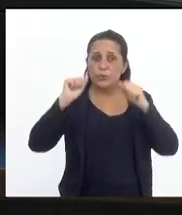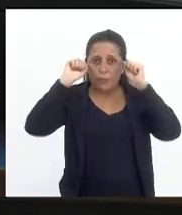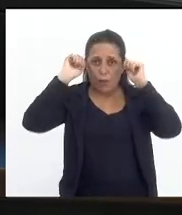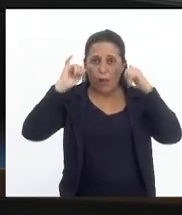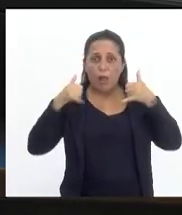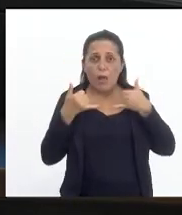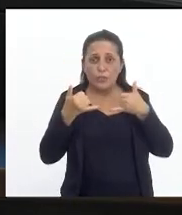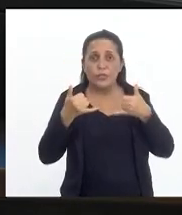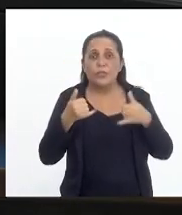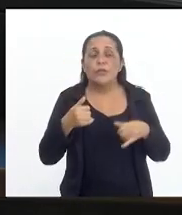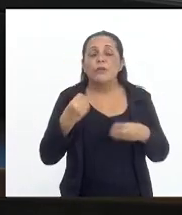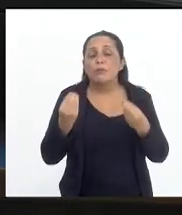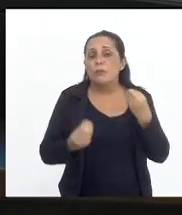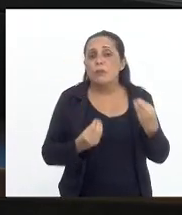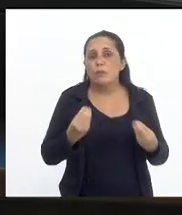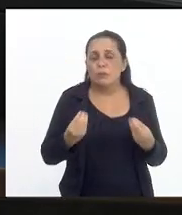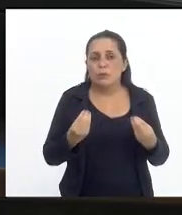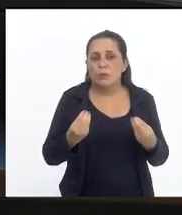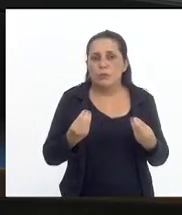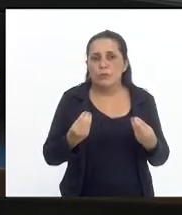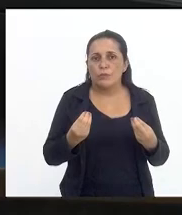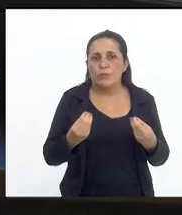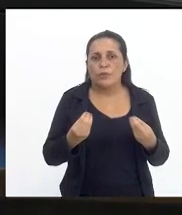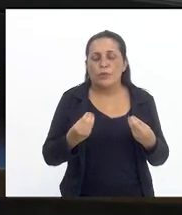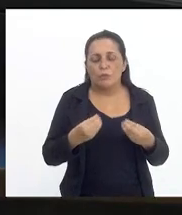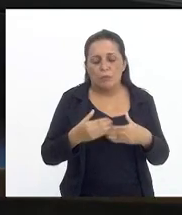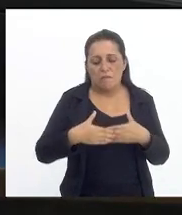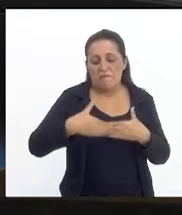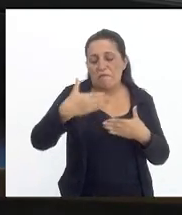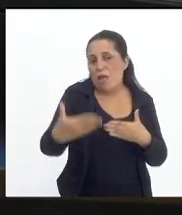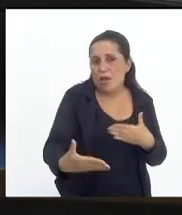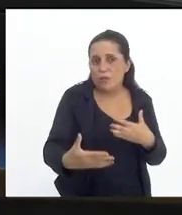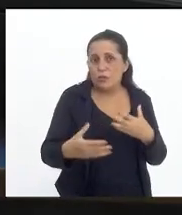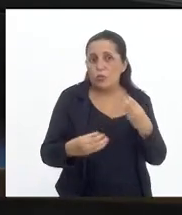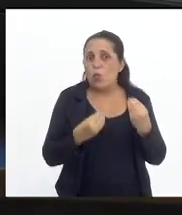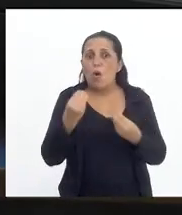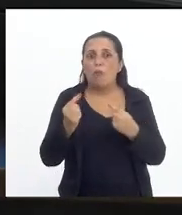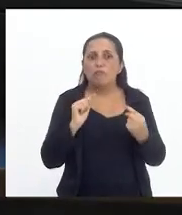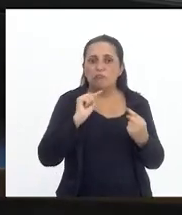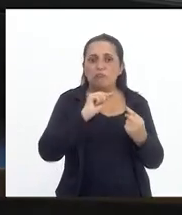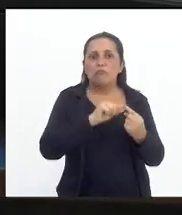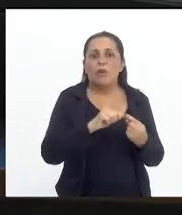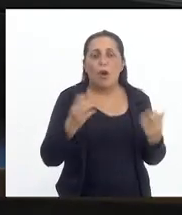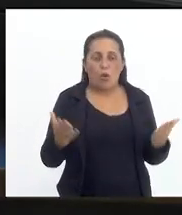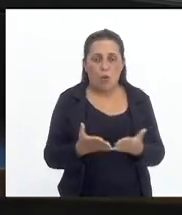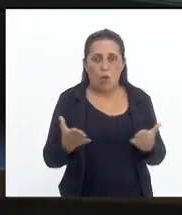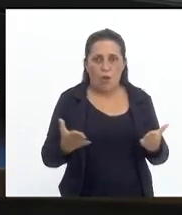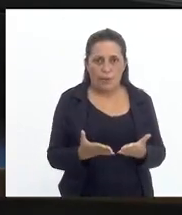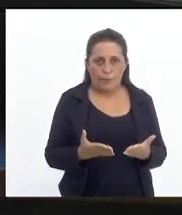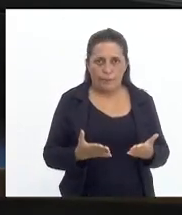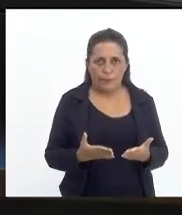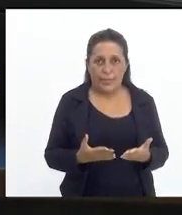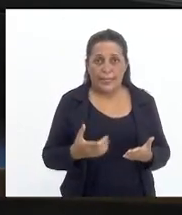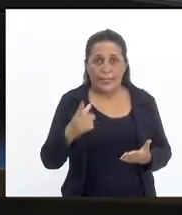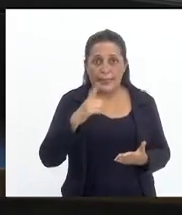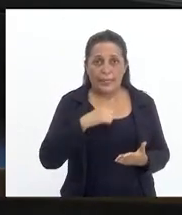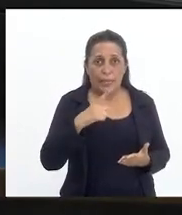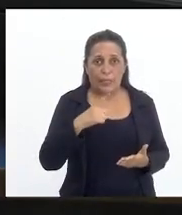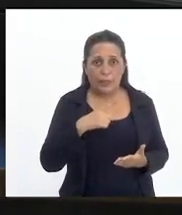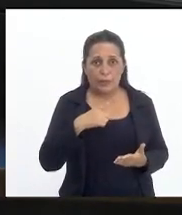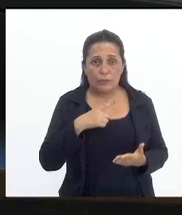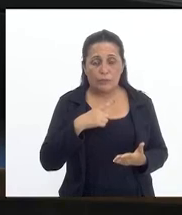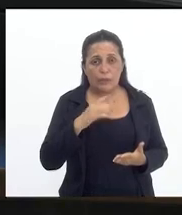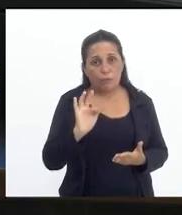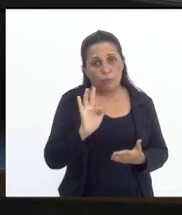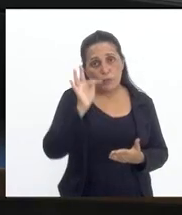possa ter como um ou seja para frente seja Os Atuais enfim é isso tem uma previsão